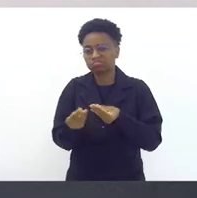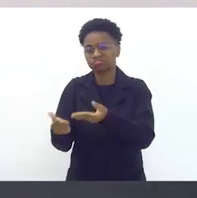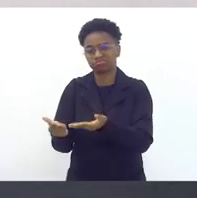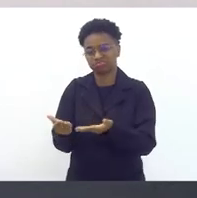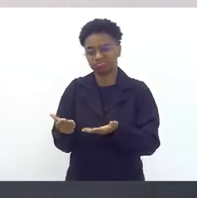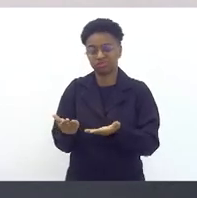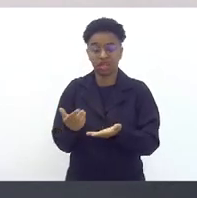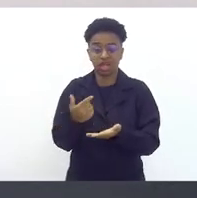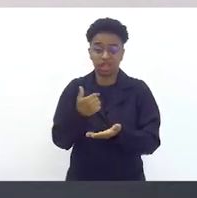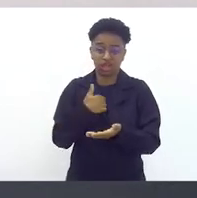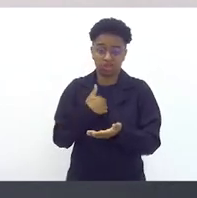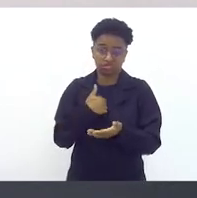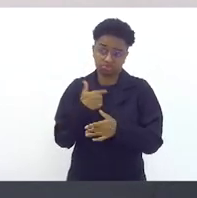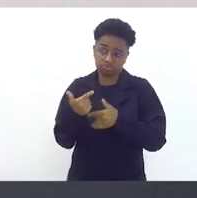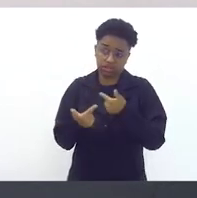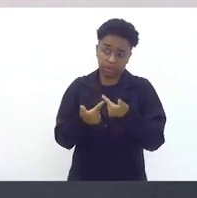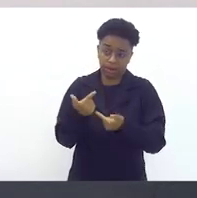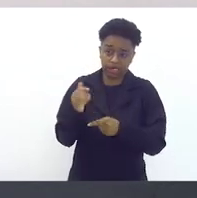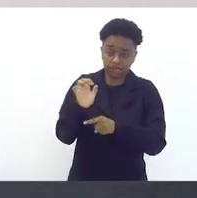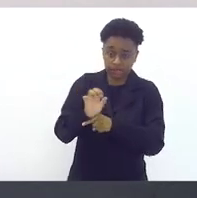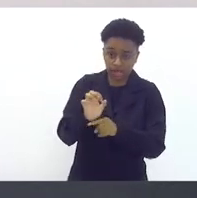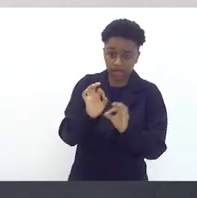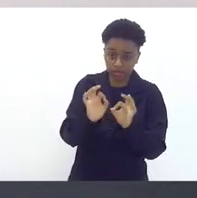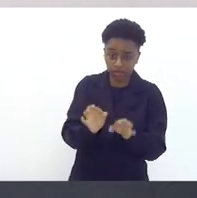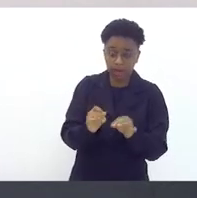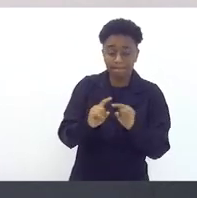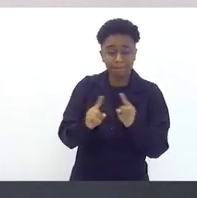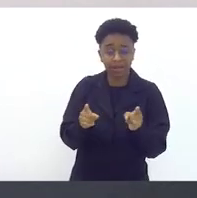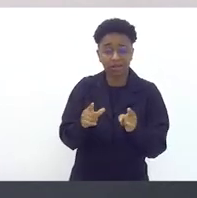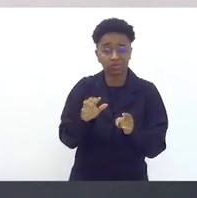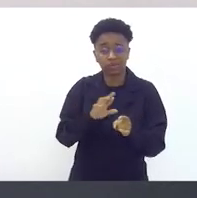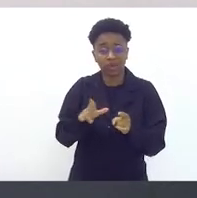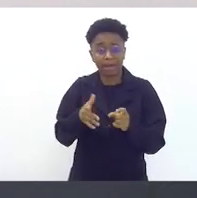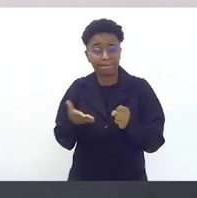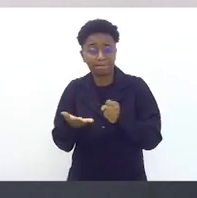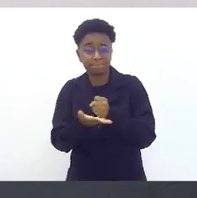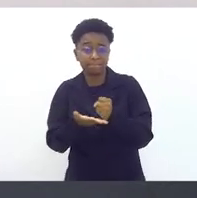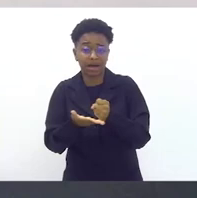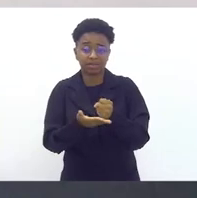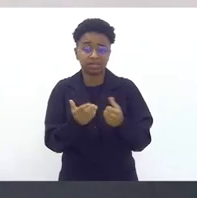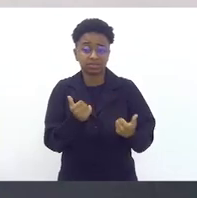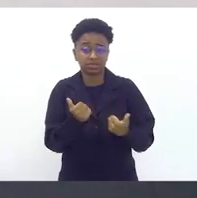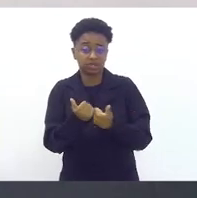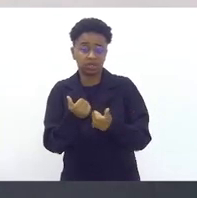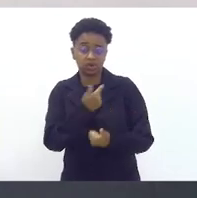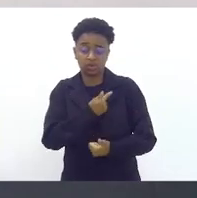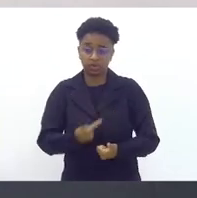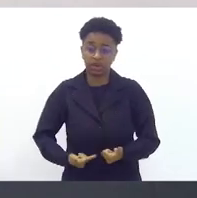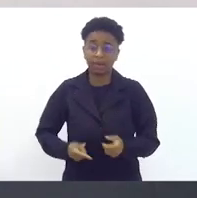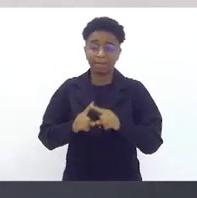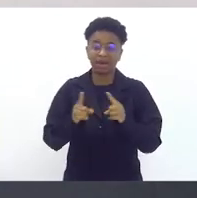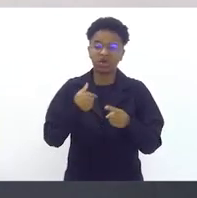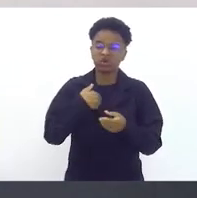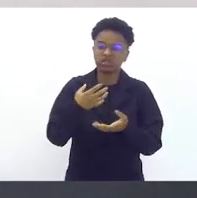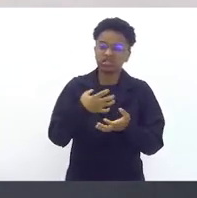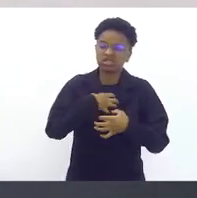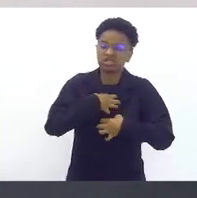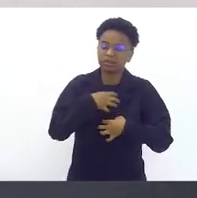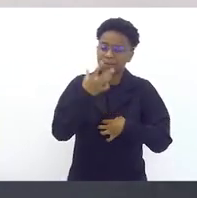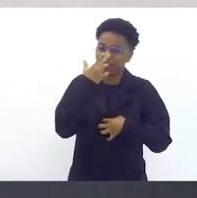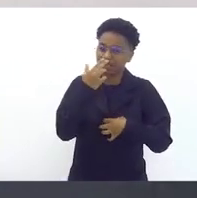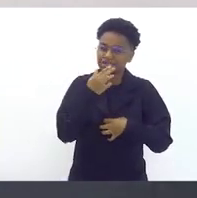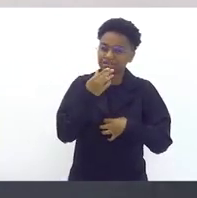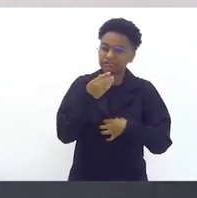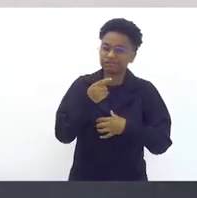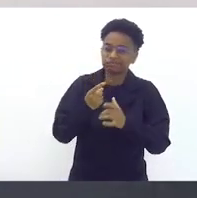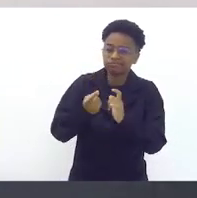seja do Estado, do governo do Estado, nem esteja na base do governo, mas me sinto devedora dessa solução, desse